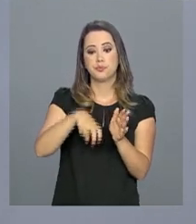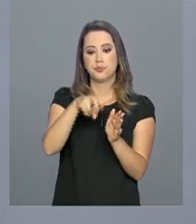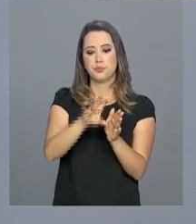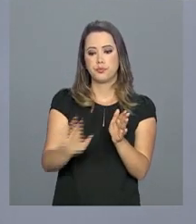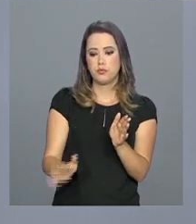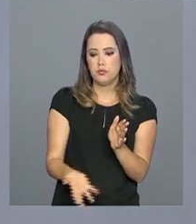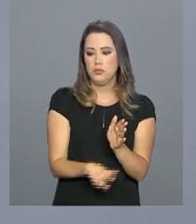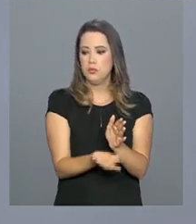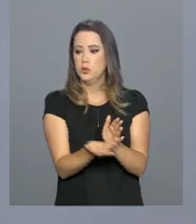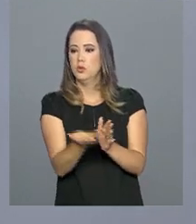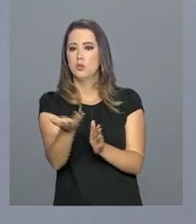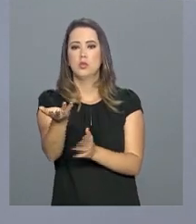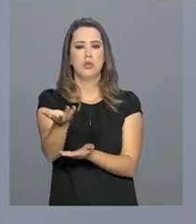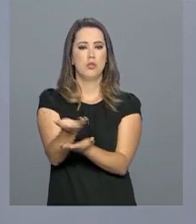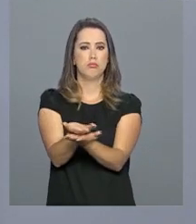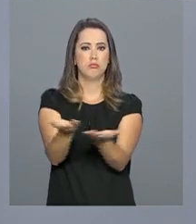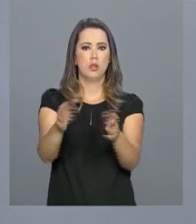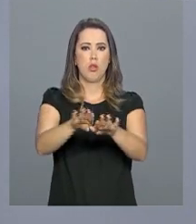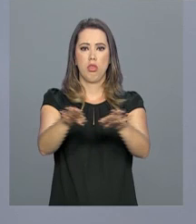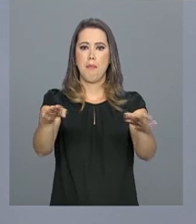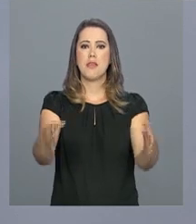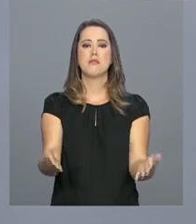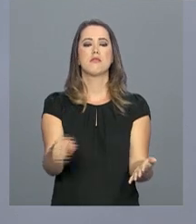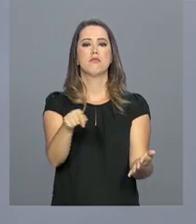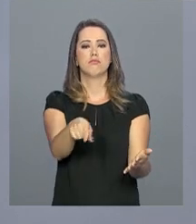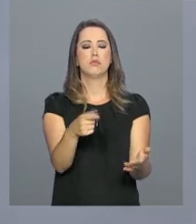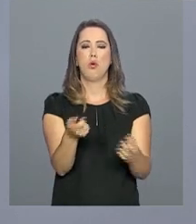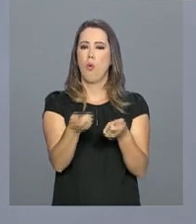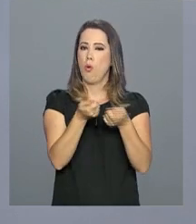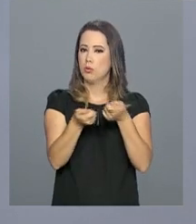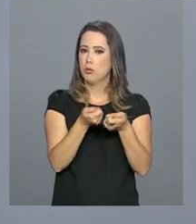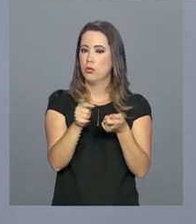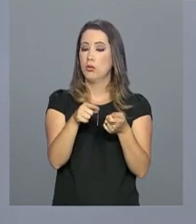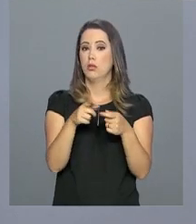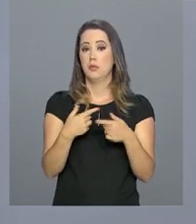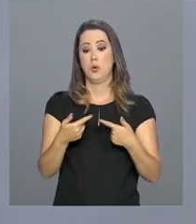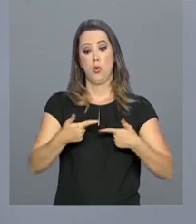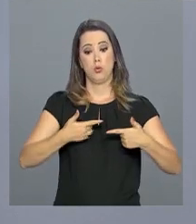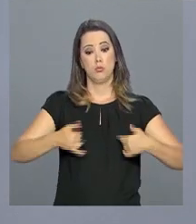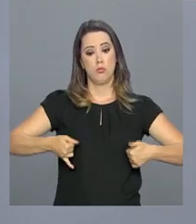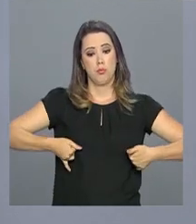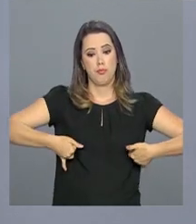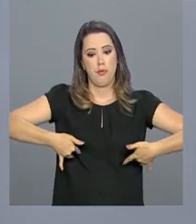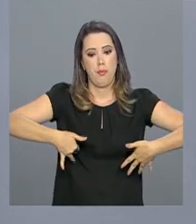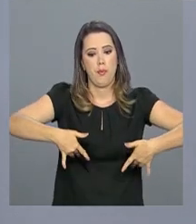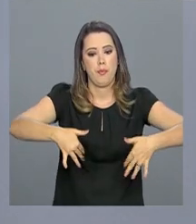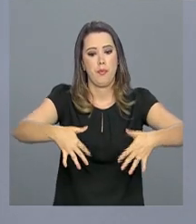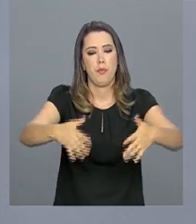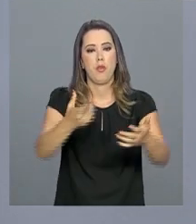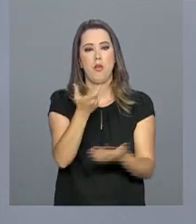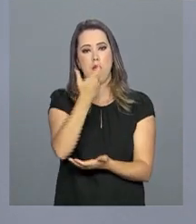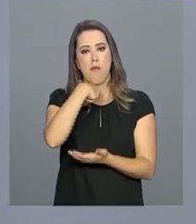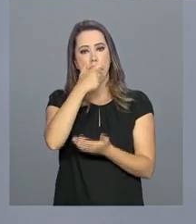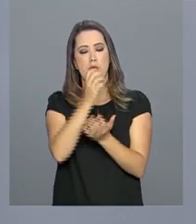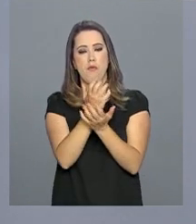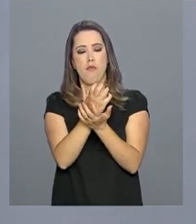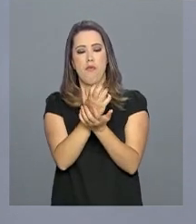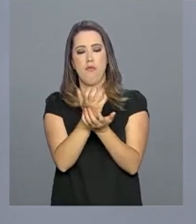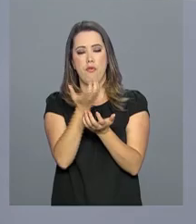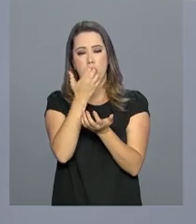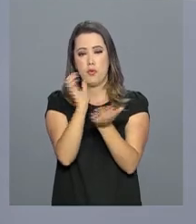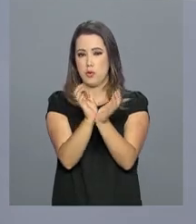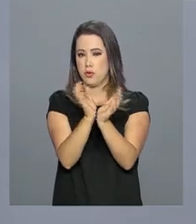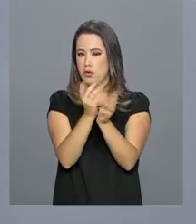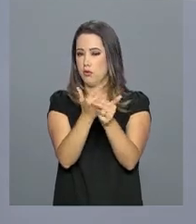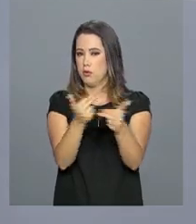dos brasileiros a idéia é que o monitoramento ajuda no controle do uso de agrotóxicos em frutas e hortaliças as mudanças